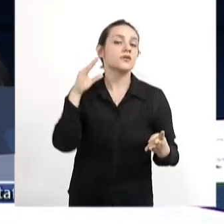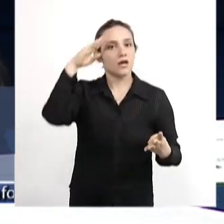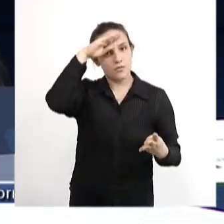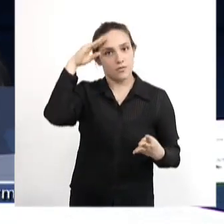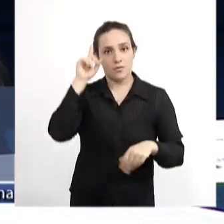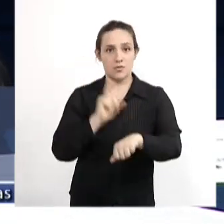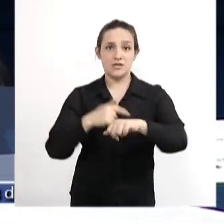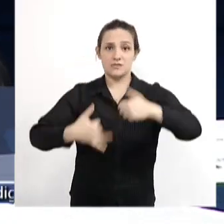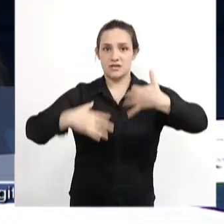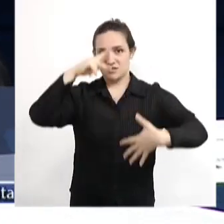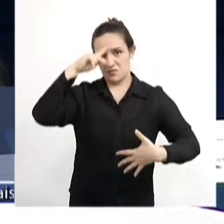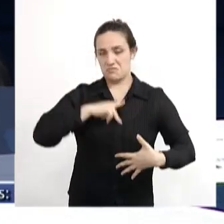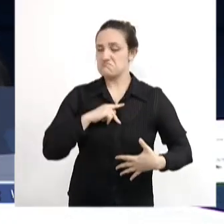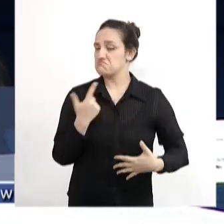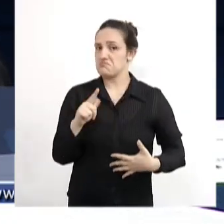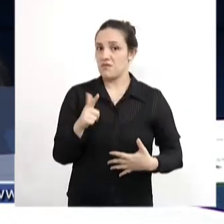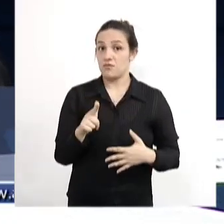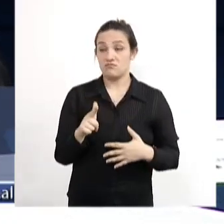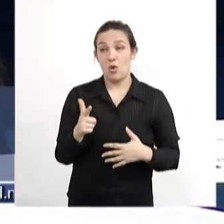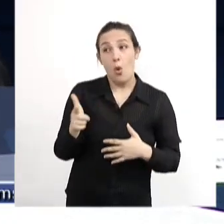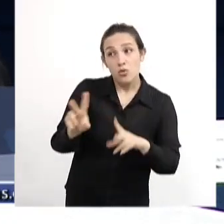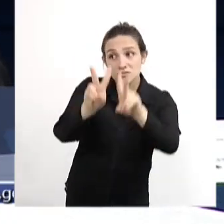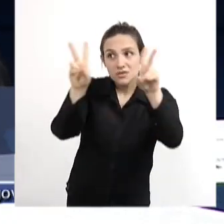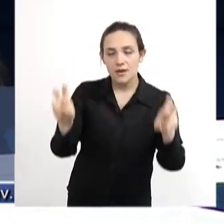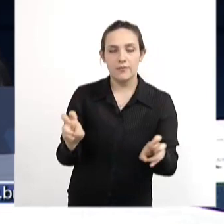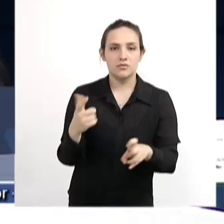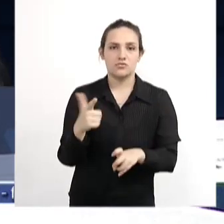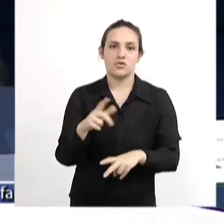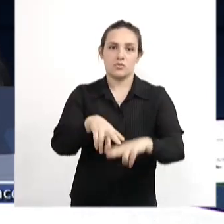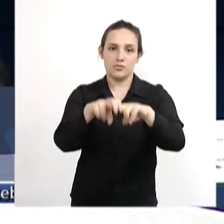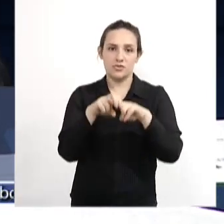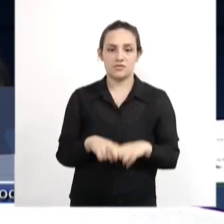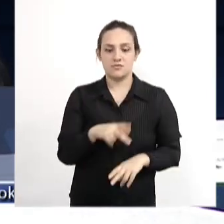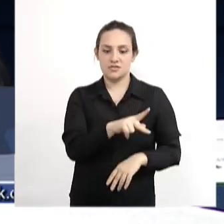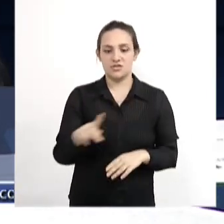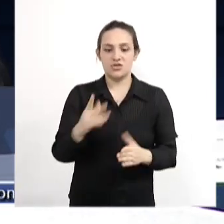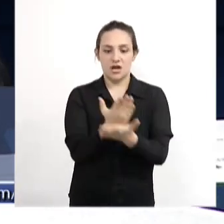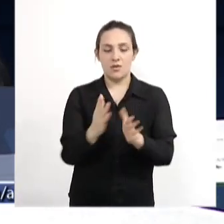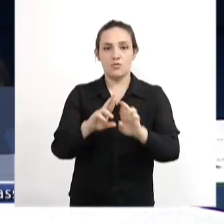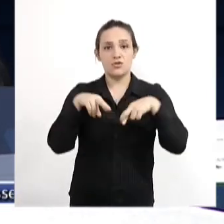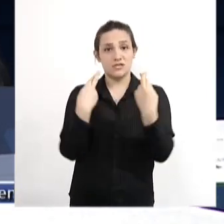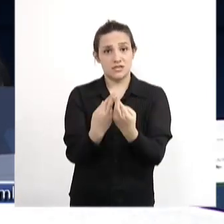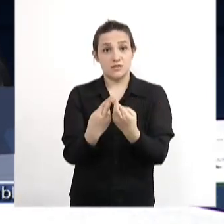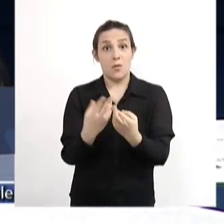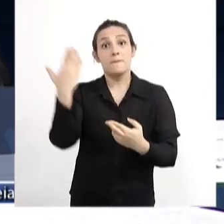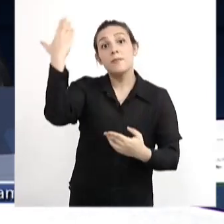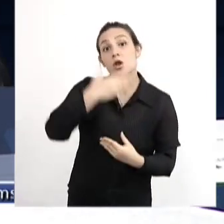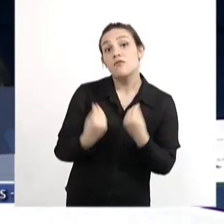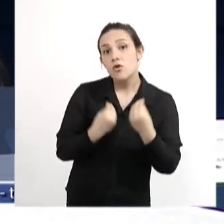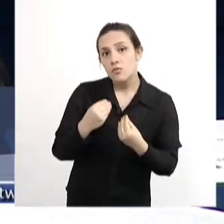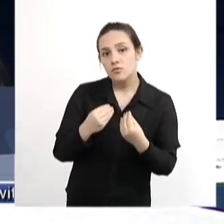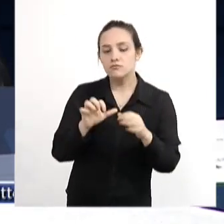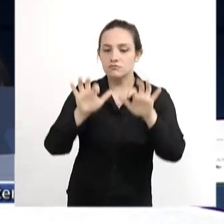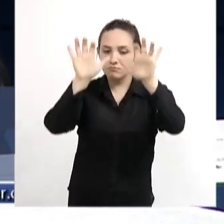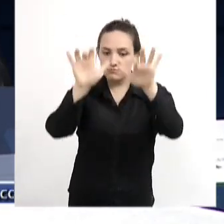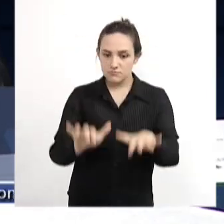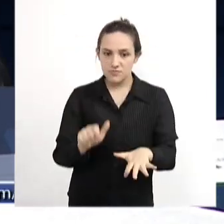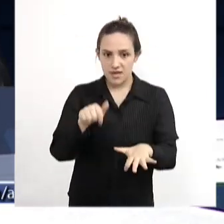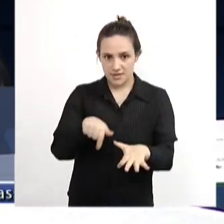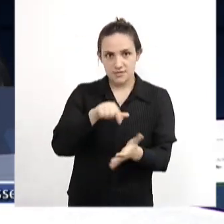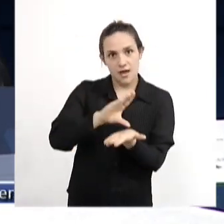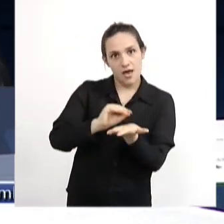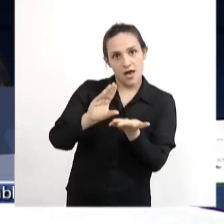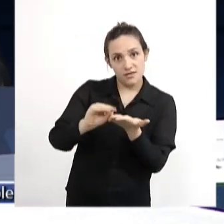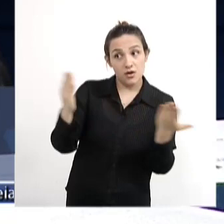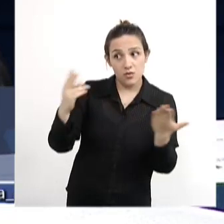pessoal. Não houve oradores. Nada mais havendo a tratar, o senhor presidente encerrou a presente sessão e, para constar, mandou lavrar a presente ata,